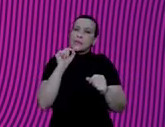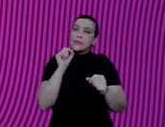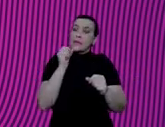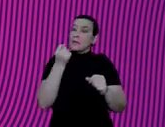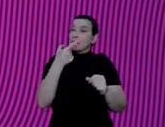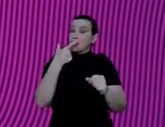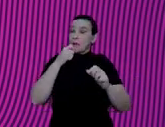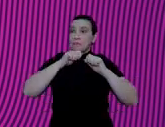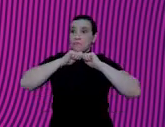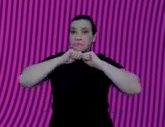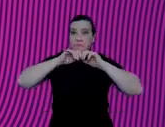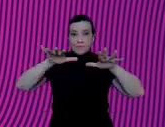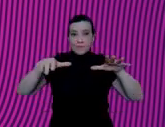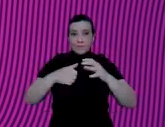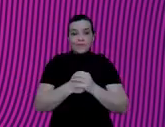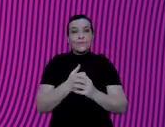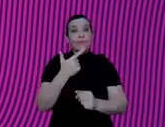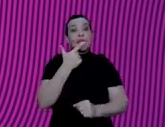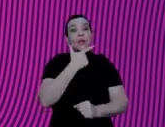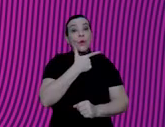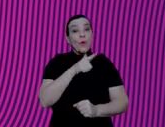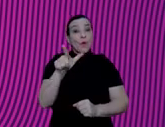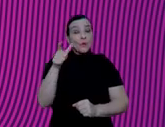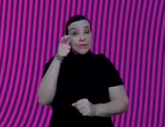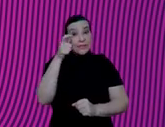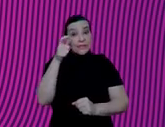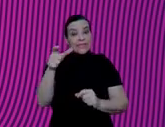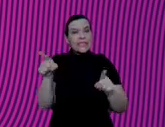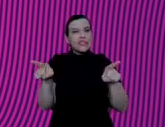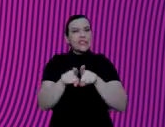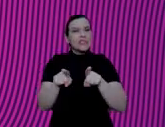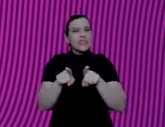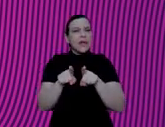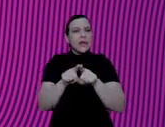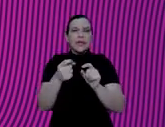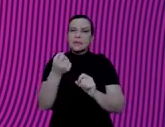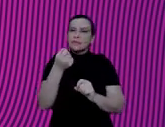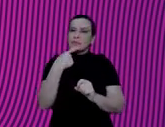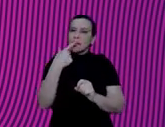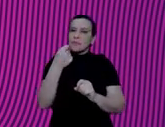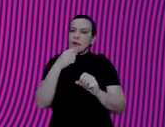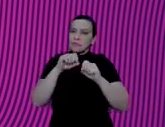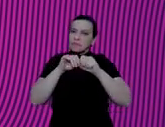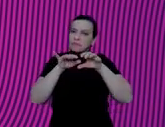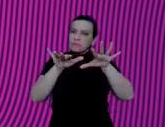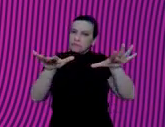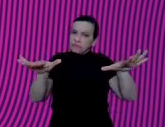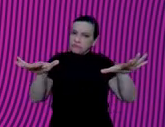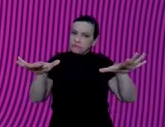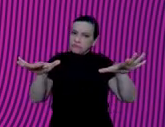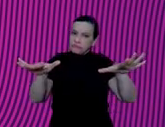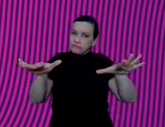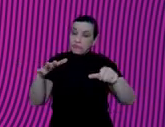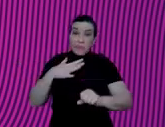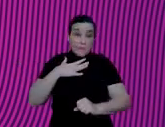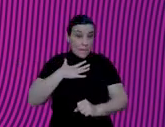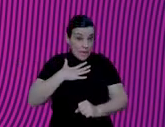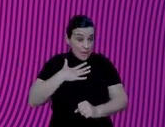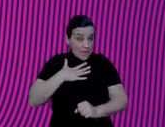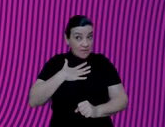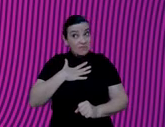coisa interessante é o seguinte: essa epidemia, ela trouxe para mim, uma das vantagens